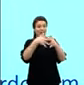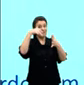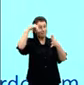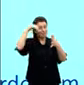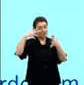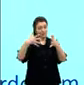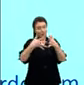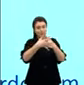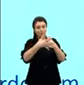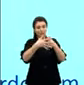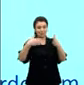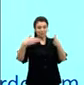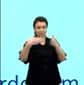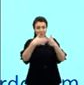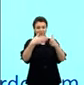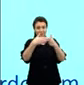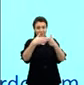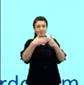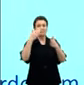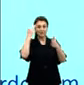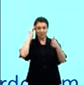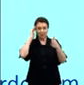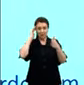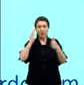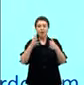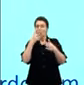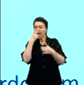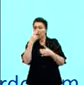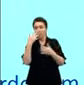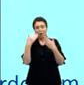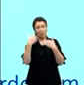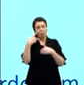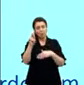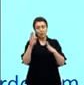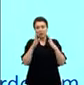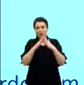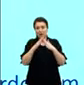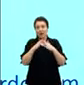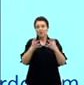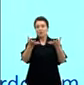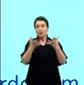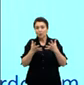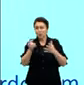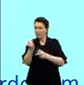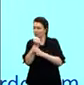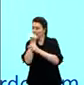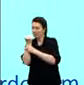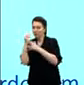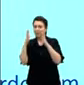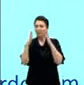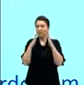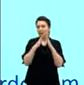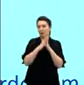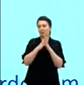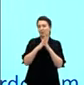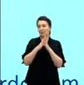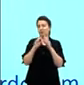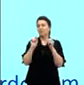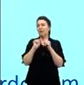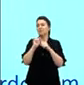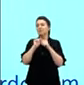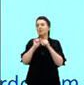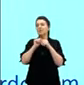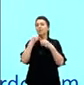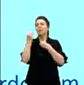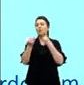casa. Ninguém vai colocar na casa, se for um lugar perigoso, por exemplo, ninguém vai colocar uma cerquinha baixinha ali, só um fiozinho.